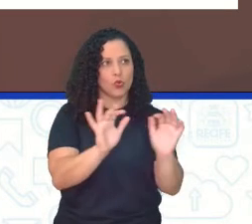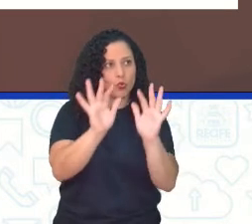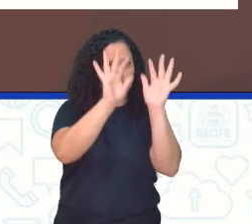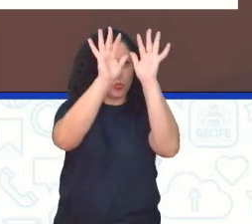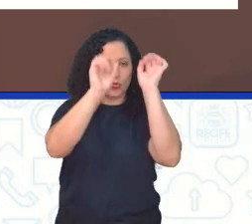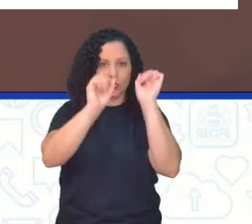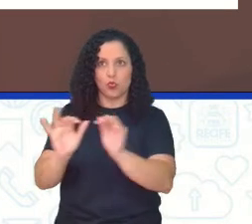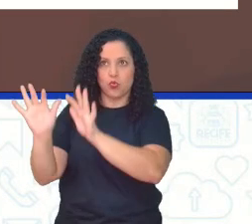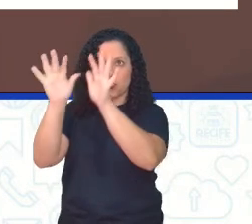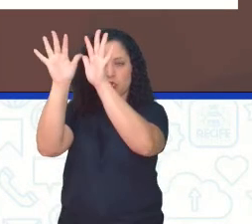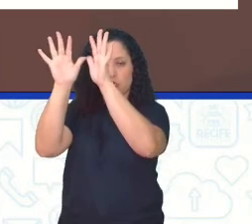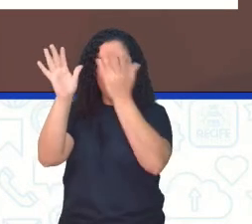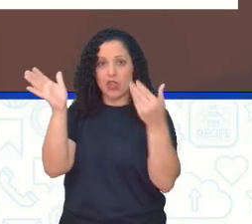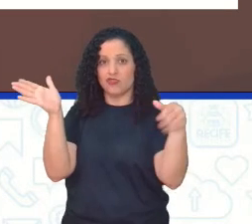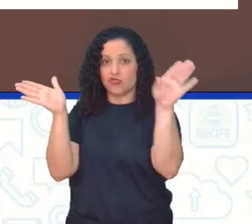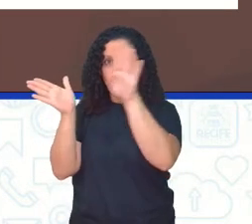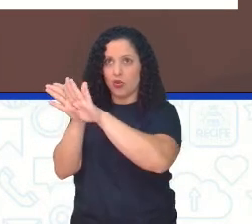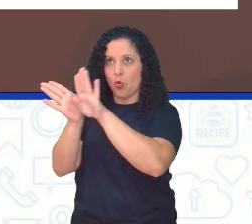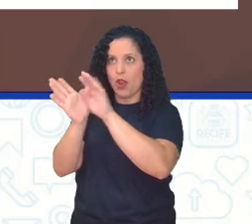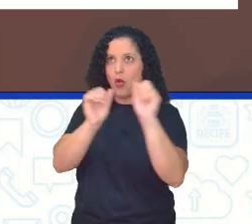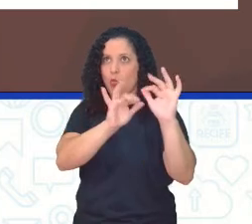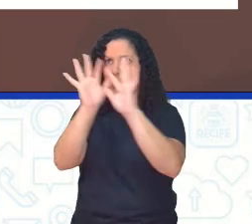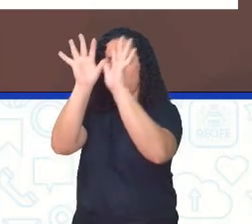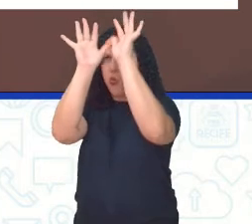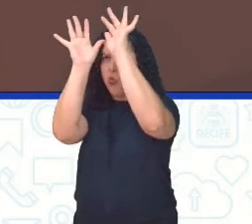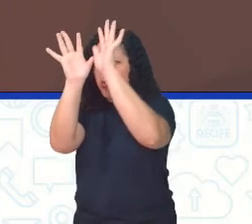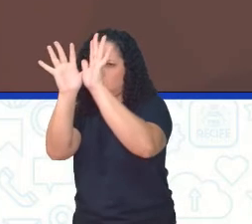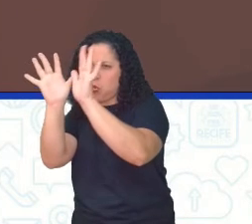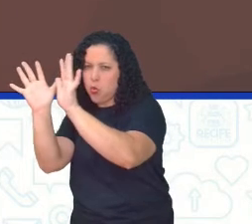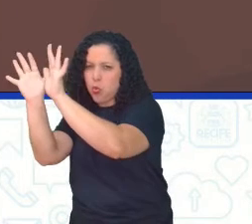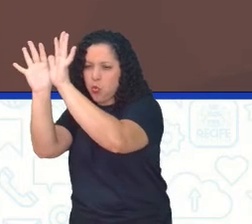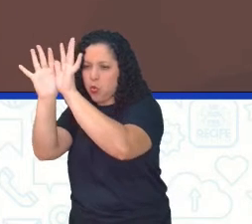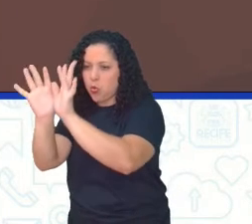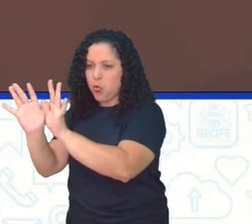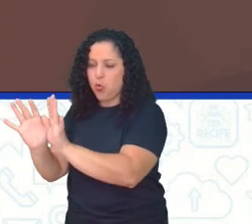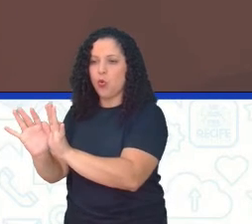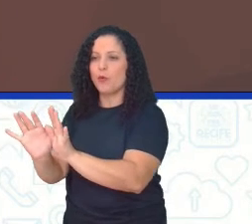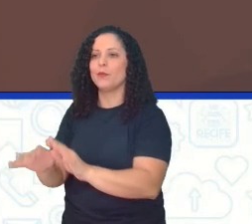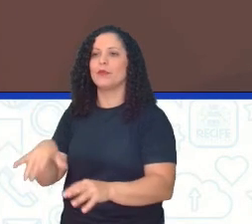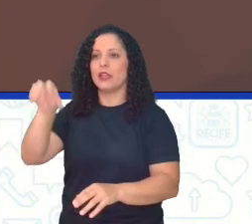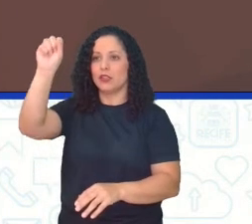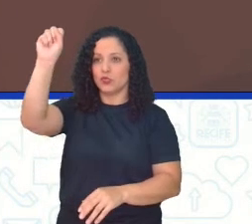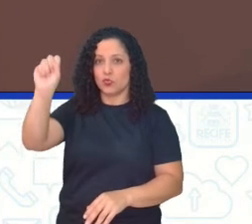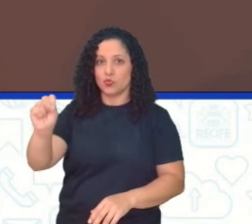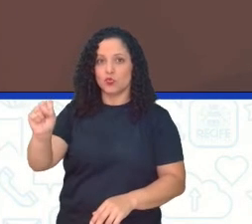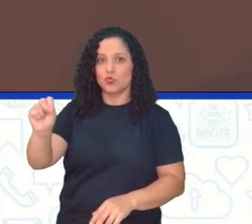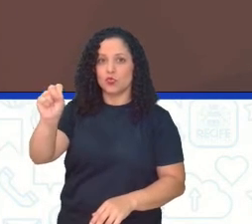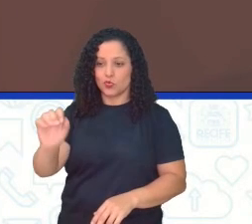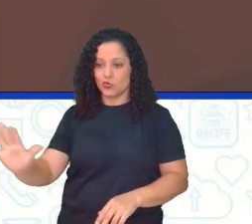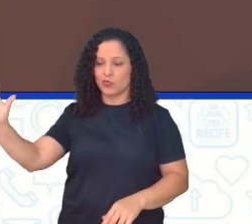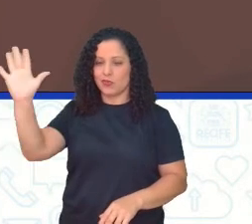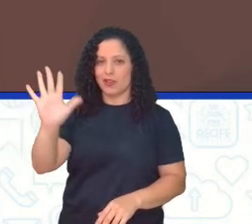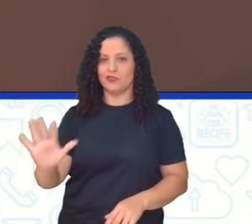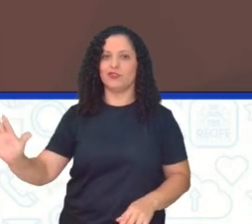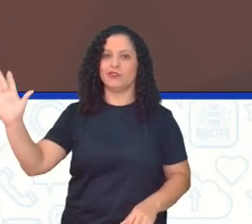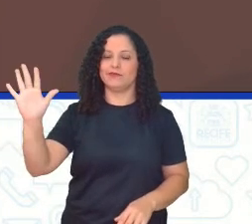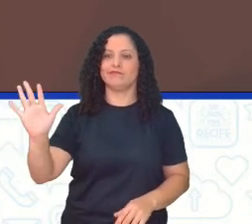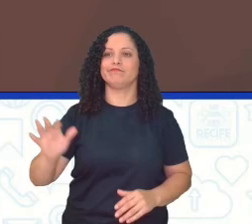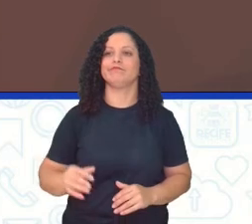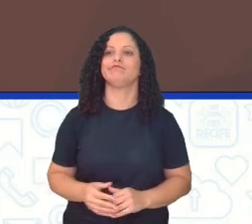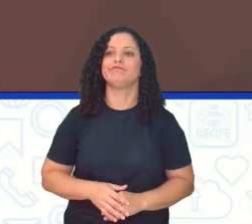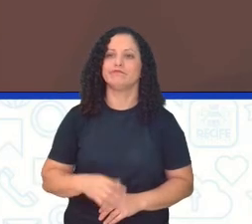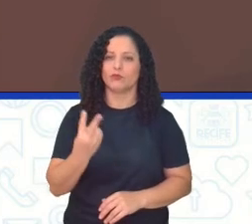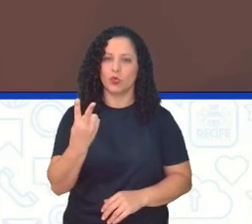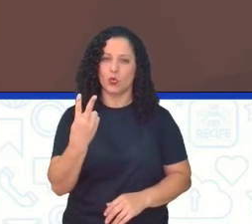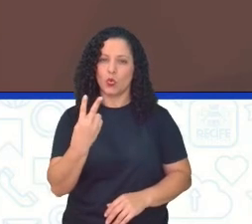ao sudeste do país, né, e fez isso aqui, ó. mudou. Há 2 anos, né, e aí no caso,